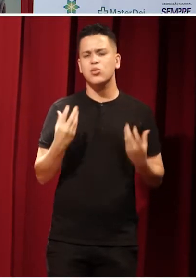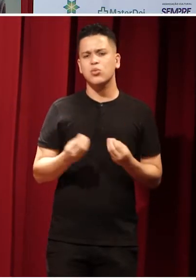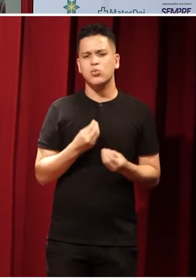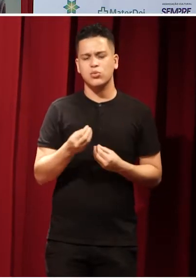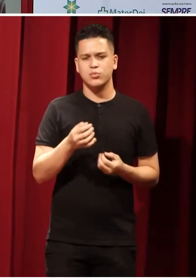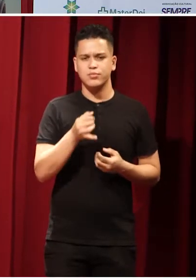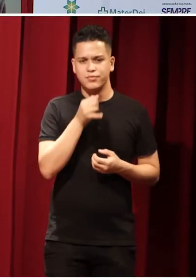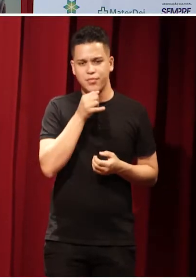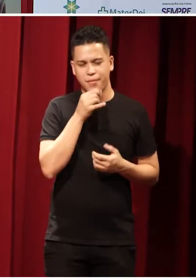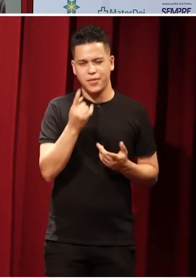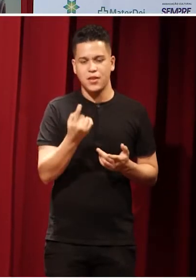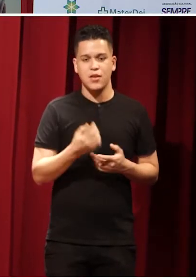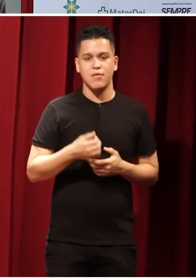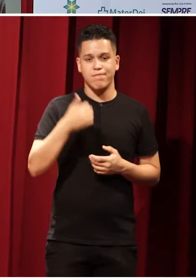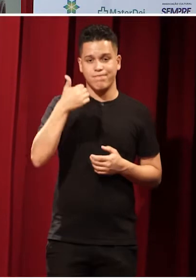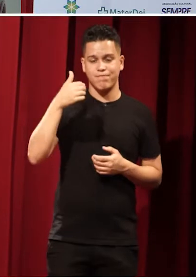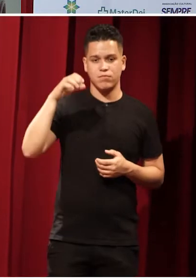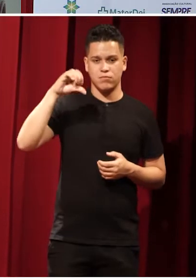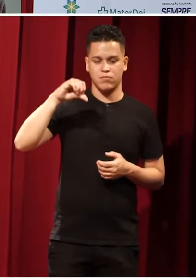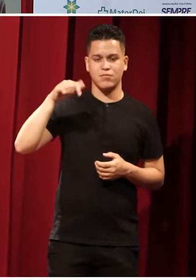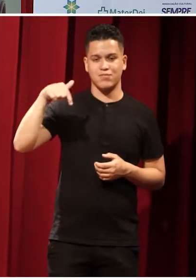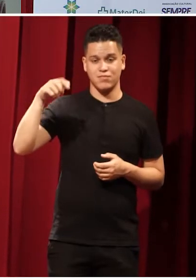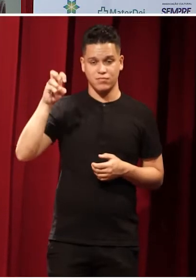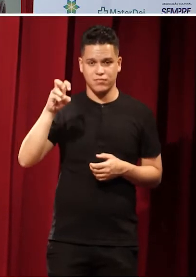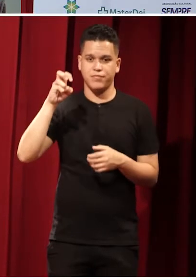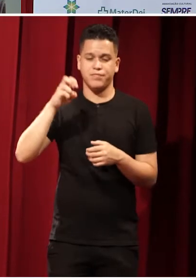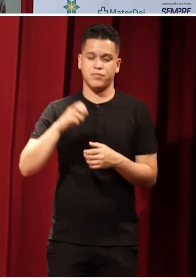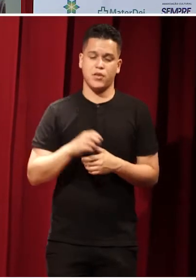evidências? Em 1975,